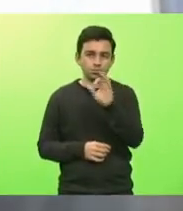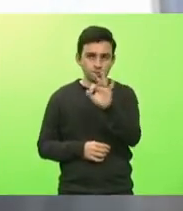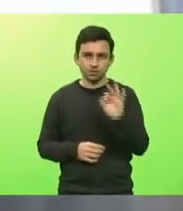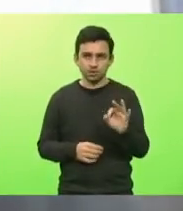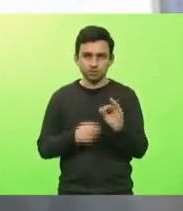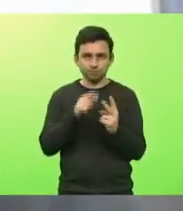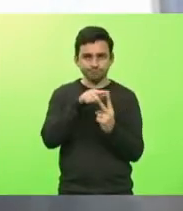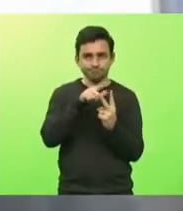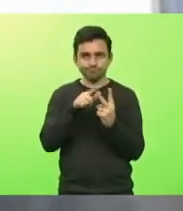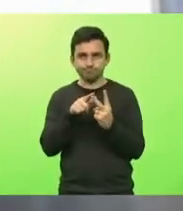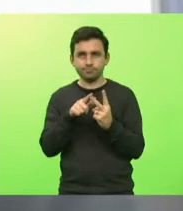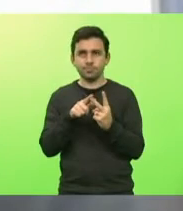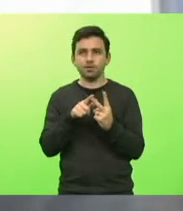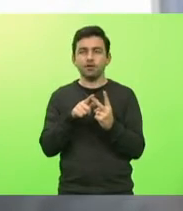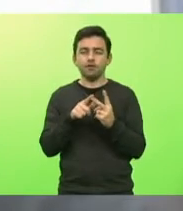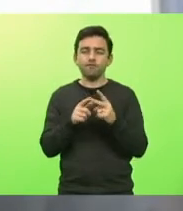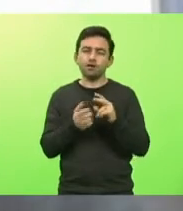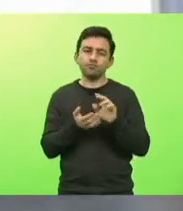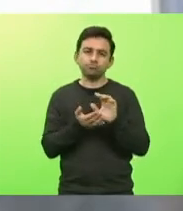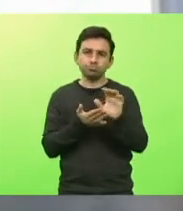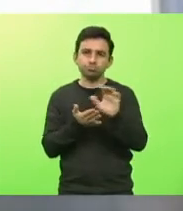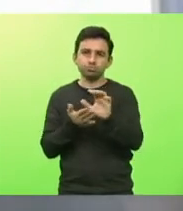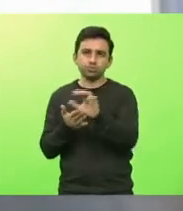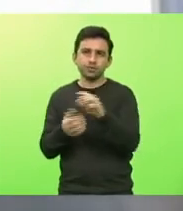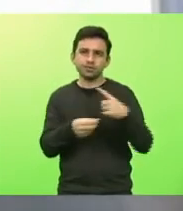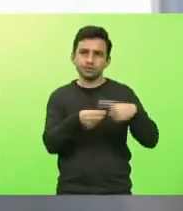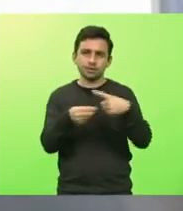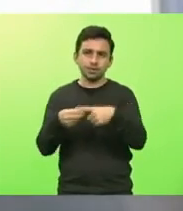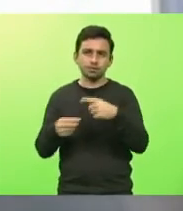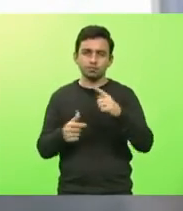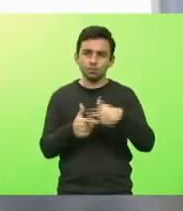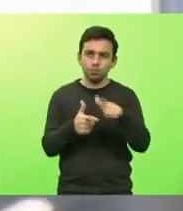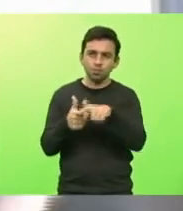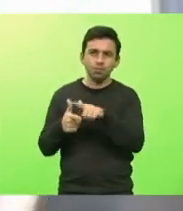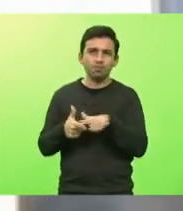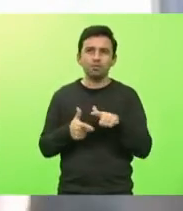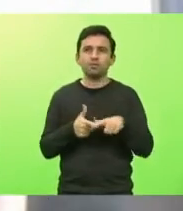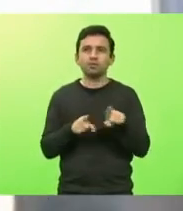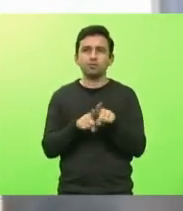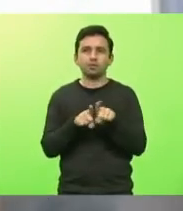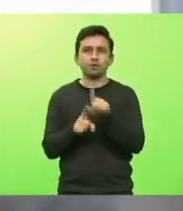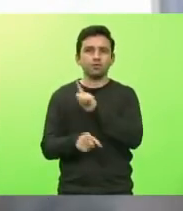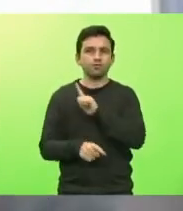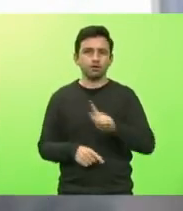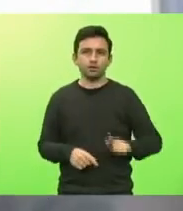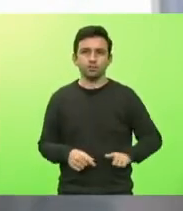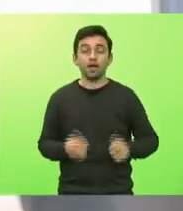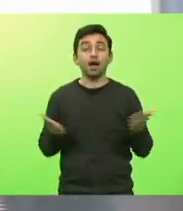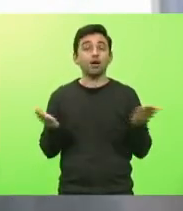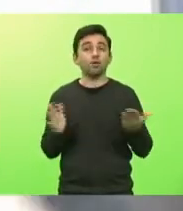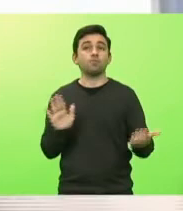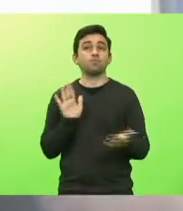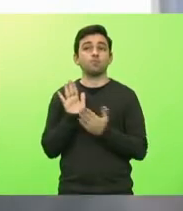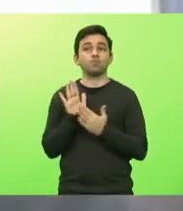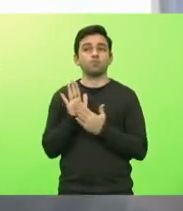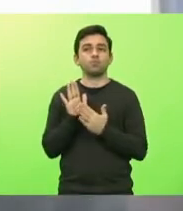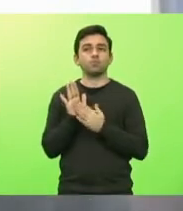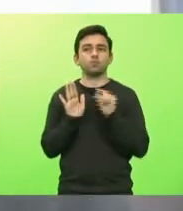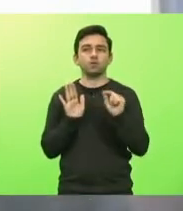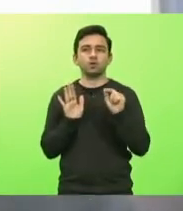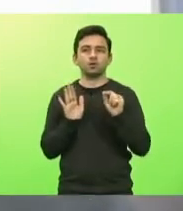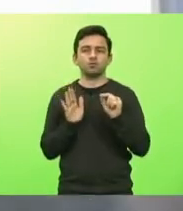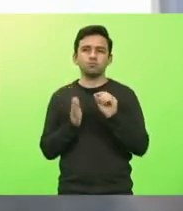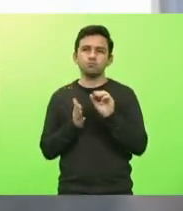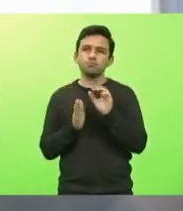os municípios atingidos e para o governo do Estado. O que, que nós propomos é que um